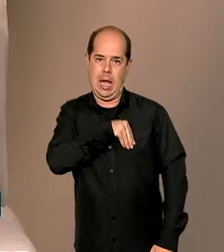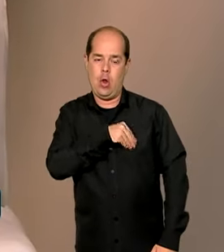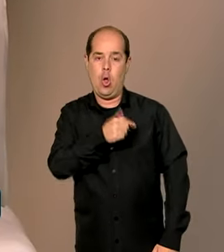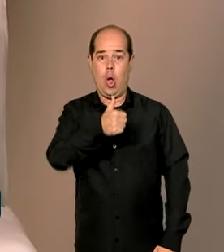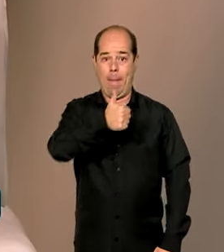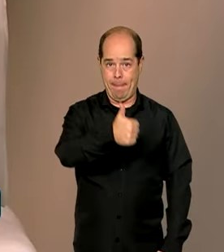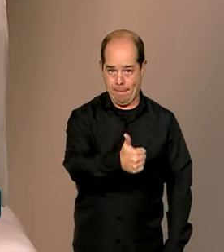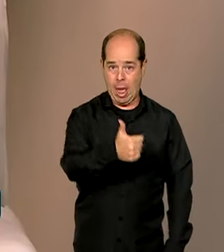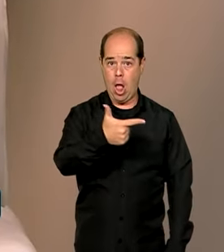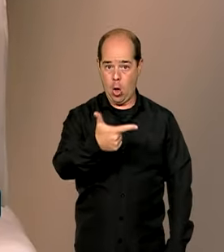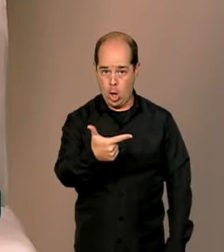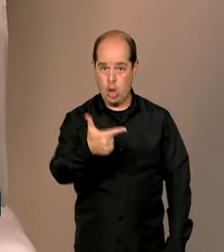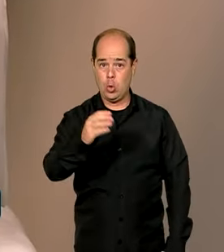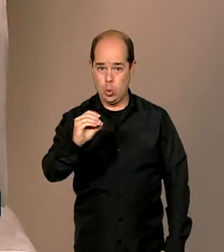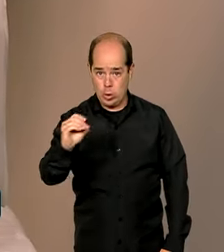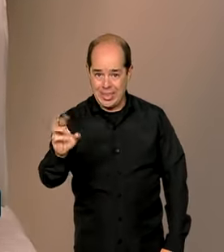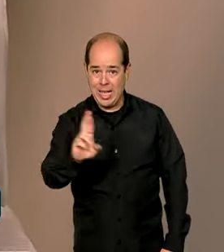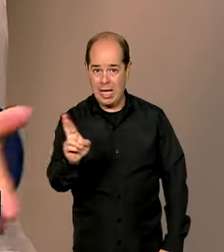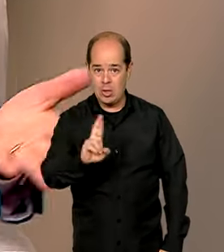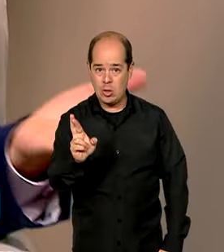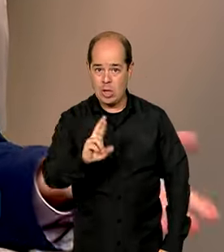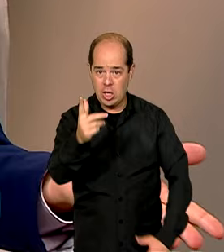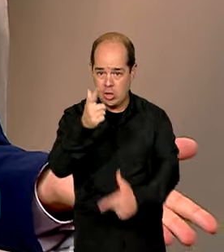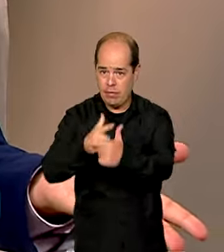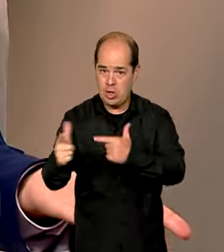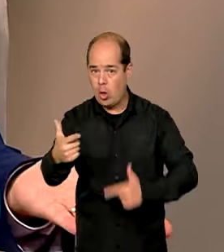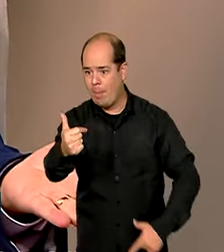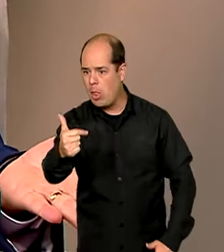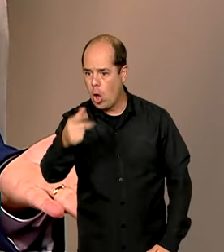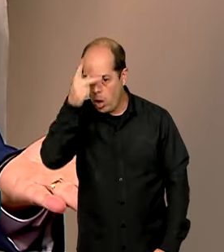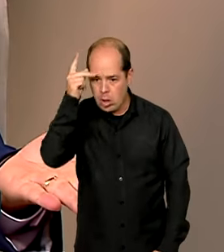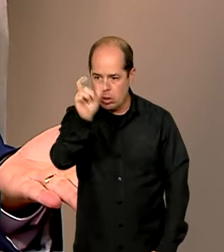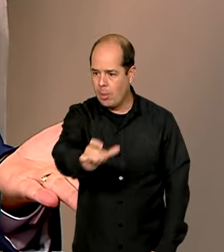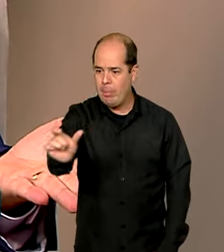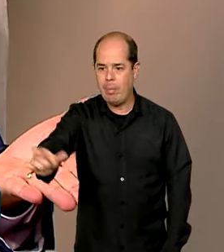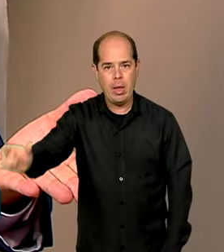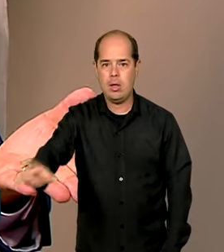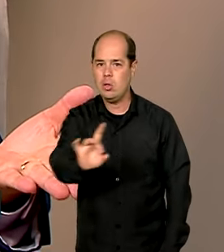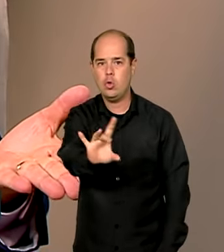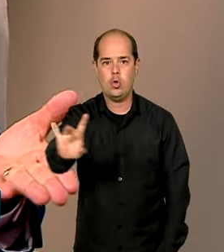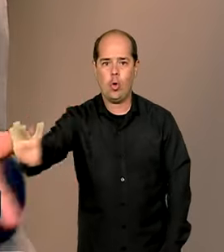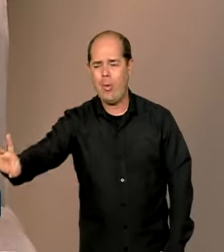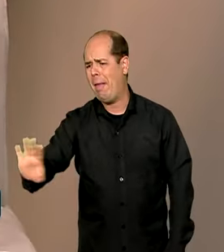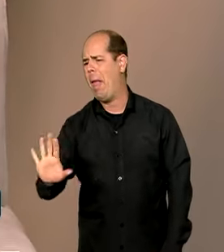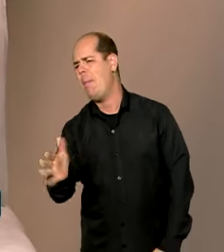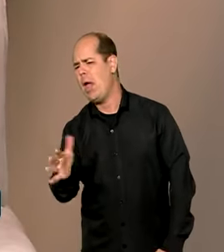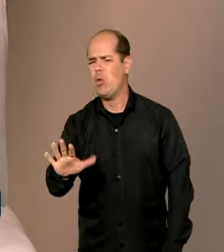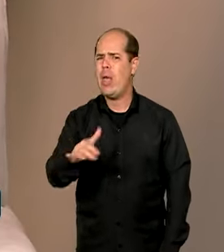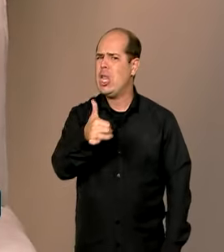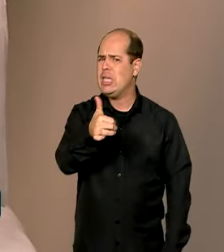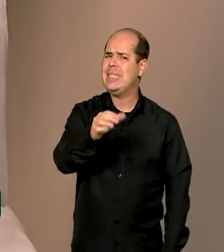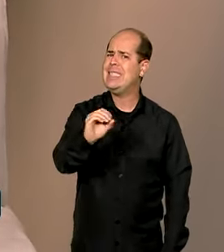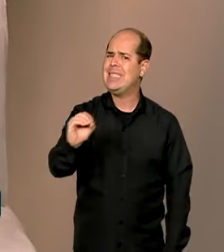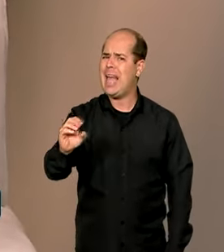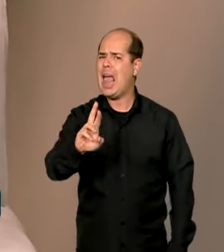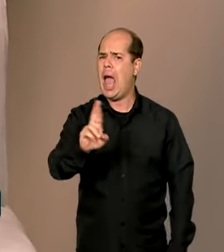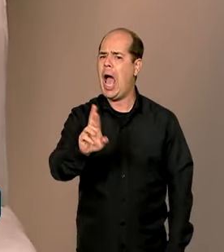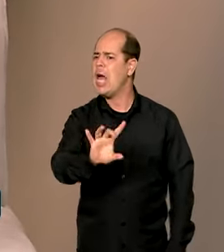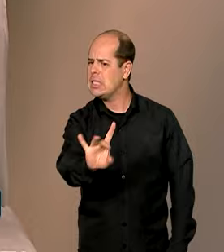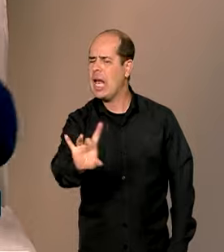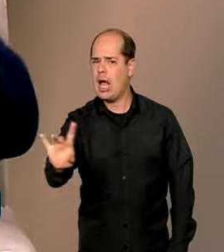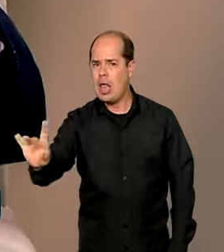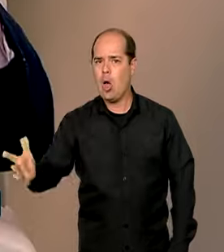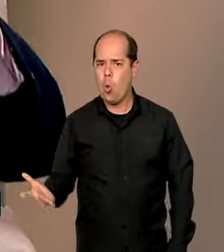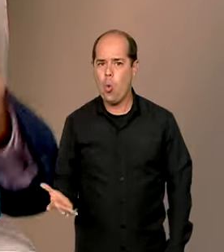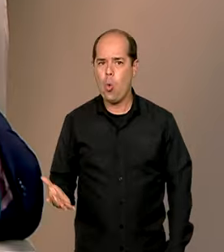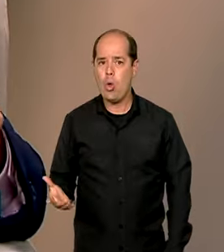mínimo, por 12 pessoas, não é ok, dá R$ 100 por pessoa. Então, ela recebe o